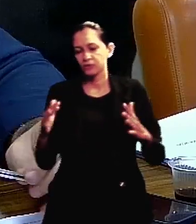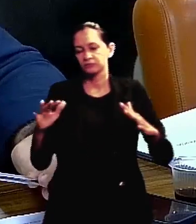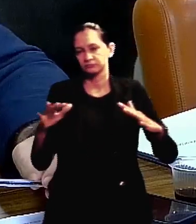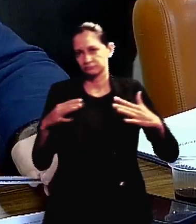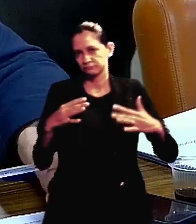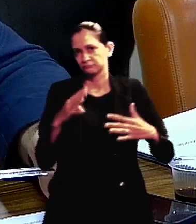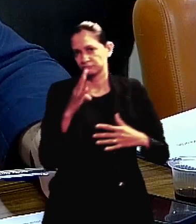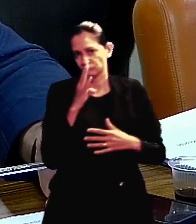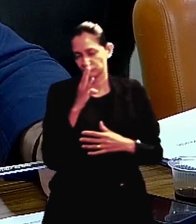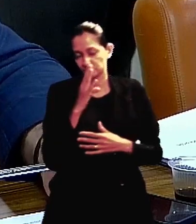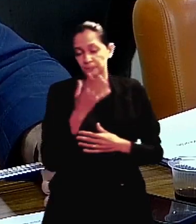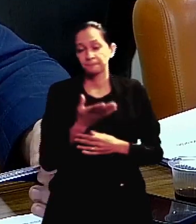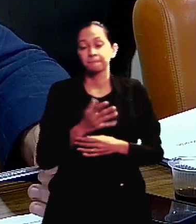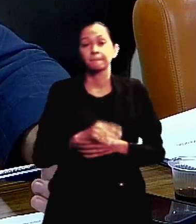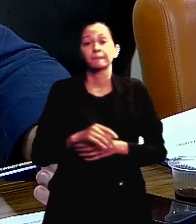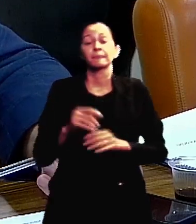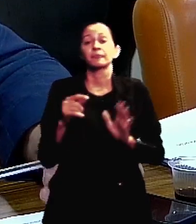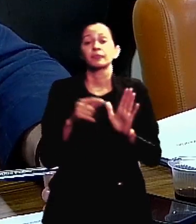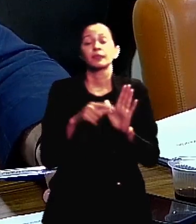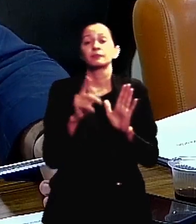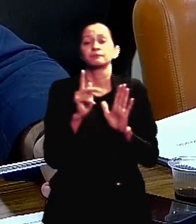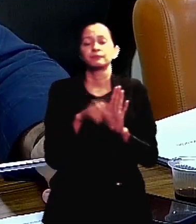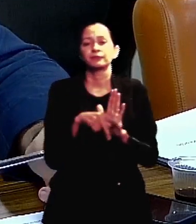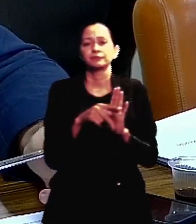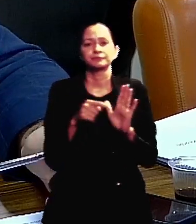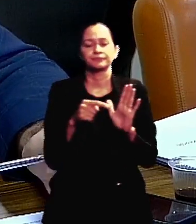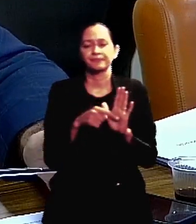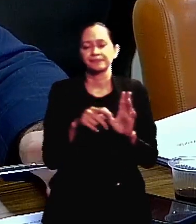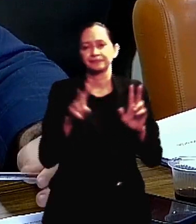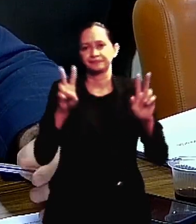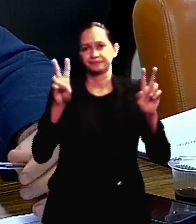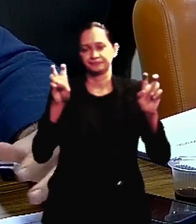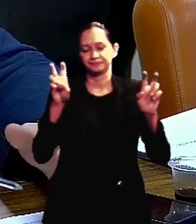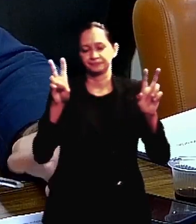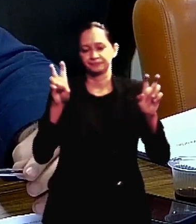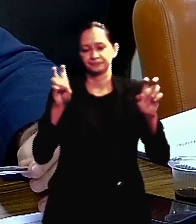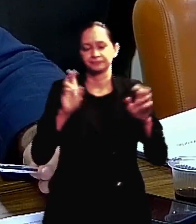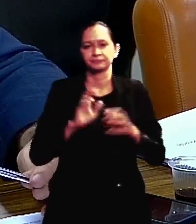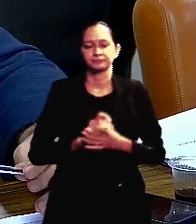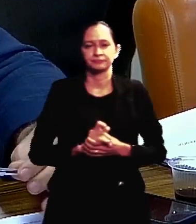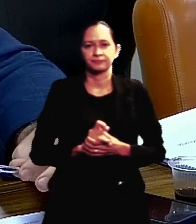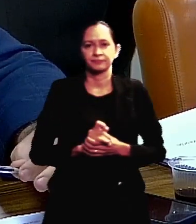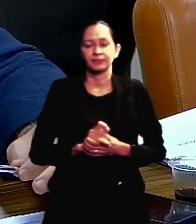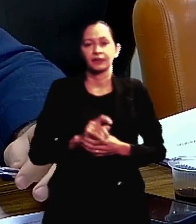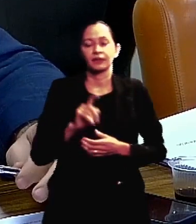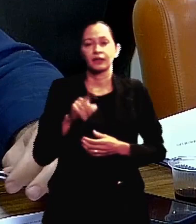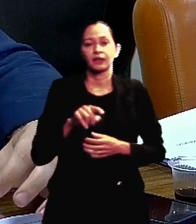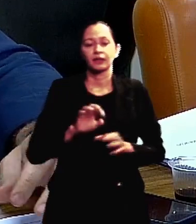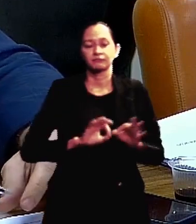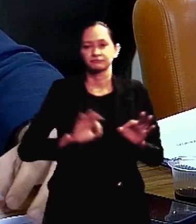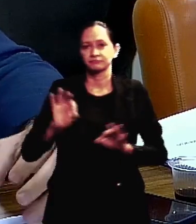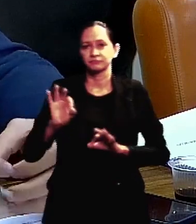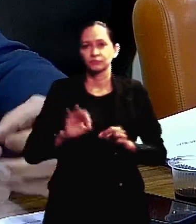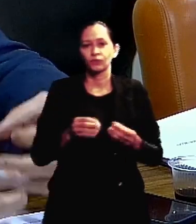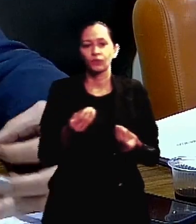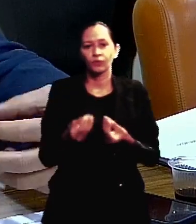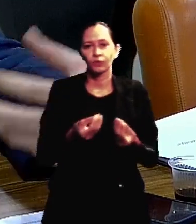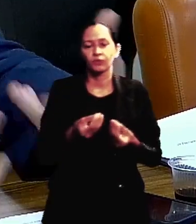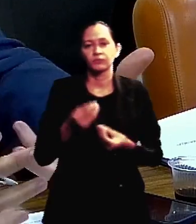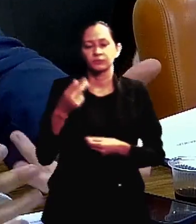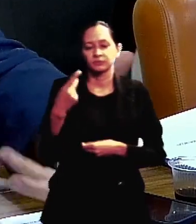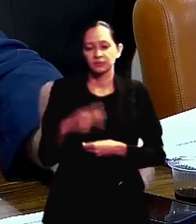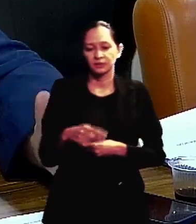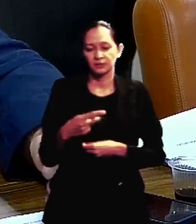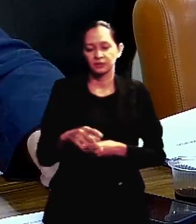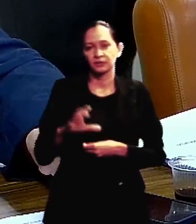Constituição e Justiça, esse projeto de lei trata da questão do organograma funcional da casa, da